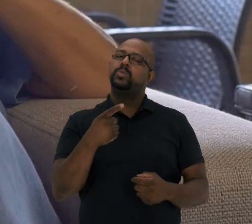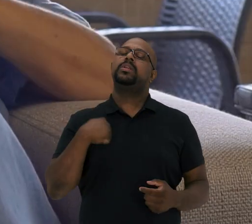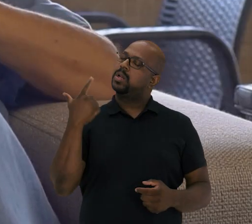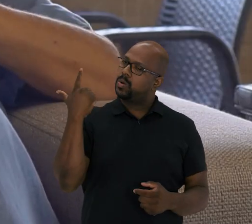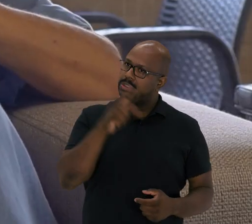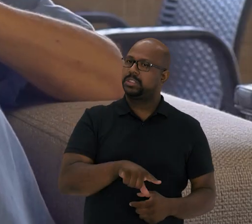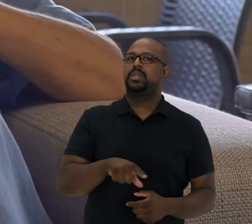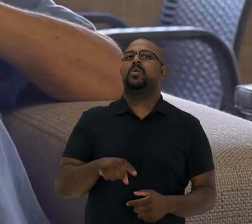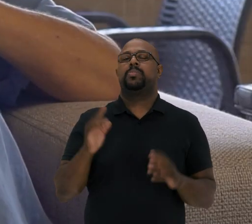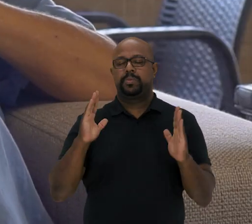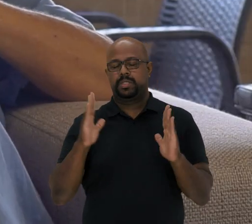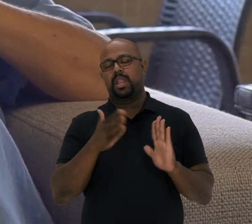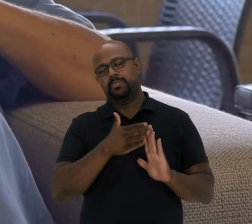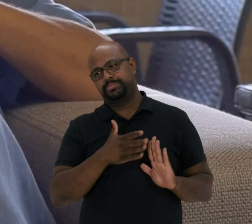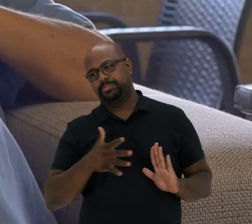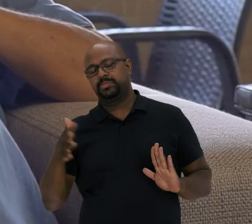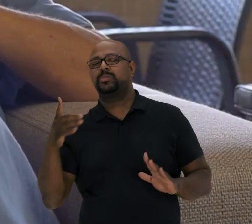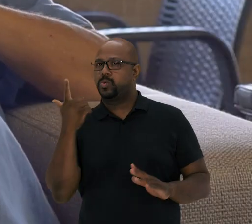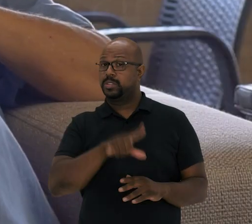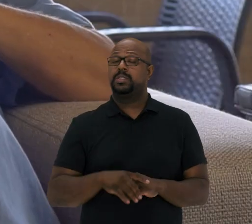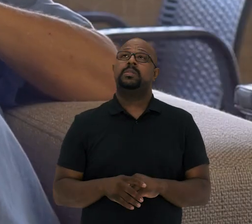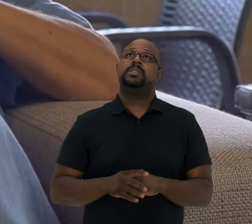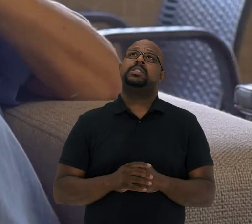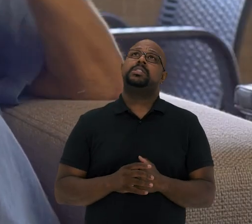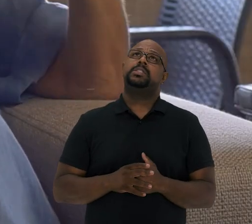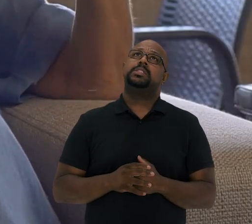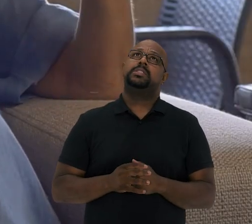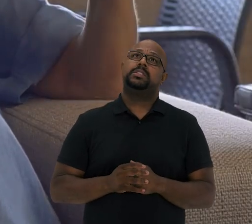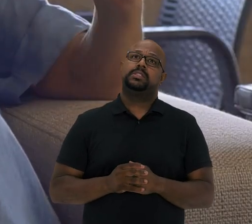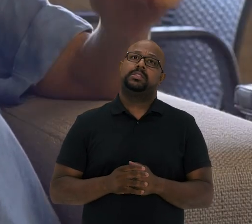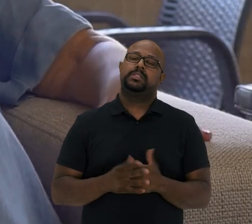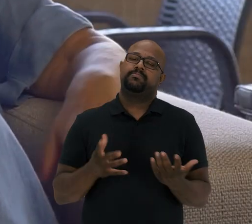E ele conseguiu por um tempo. Ele conseguiu. E